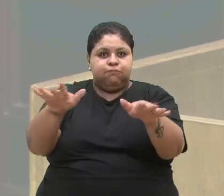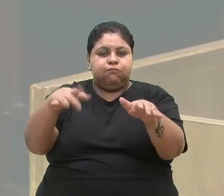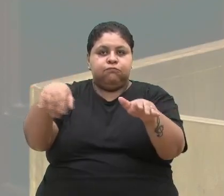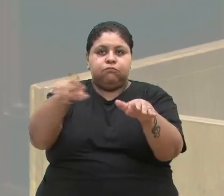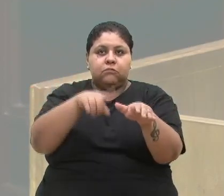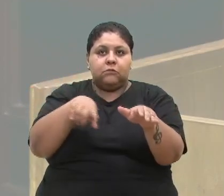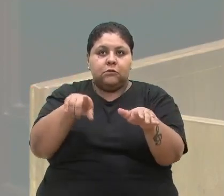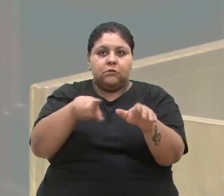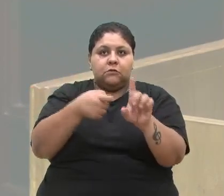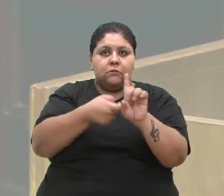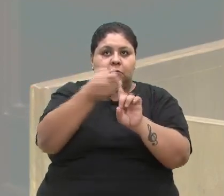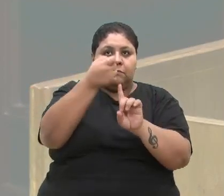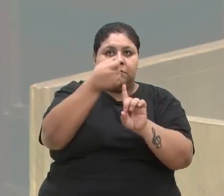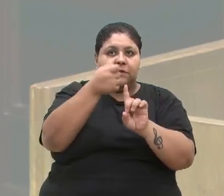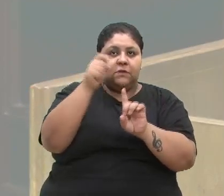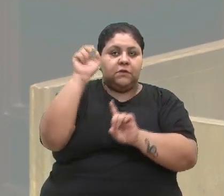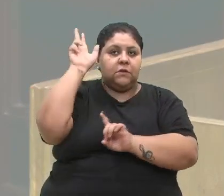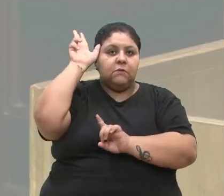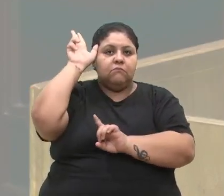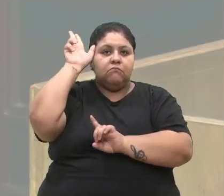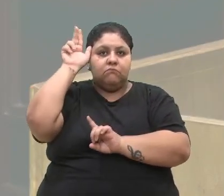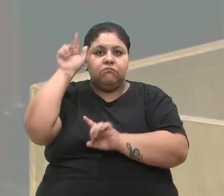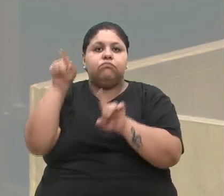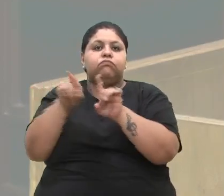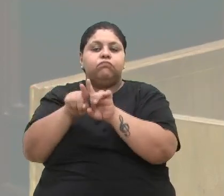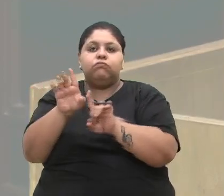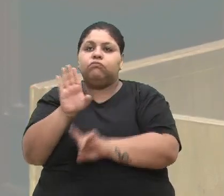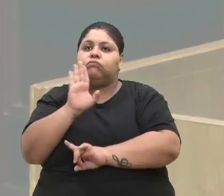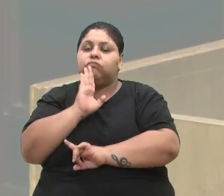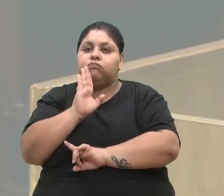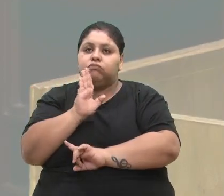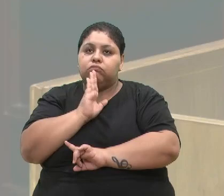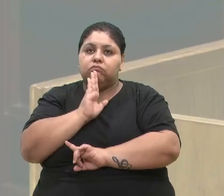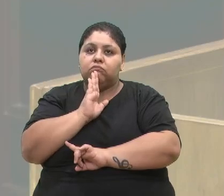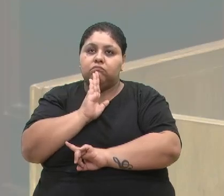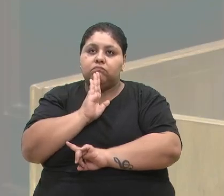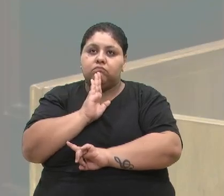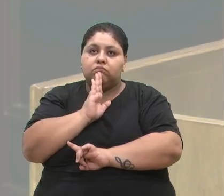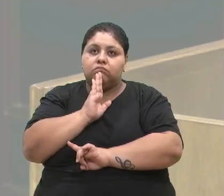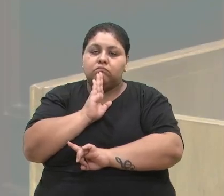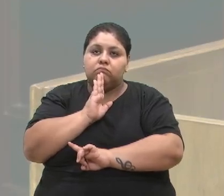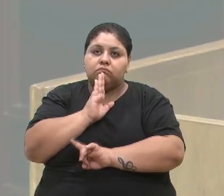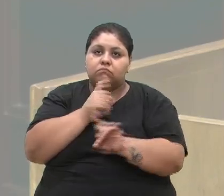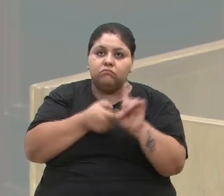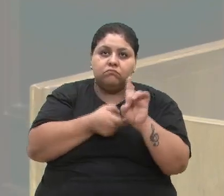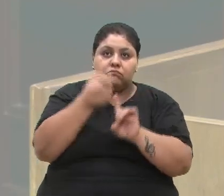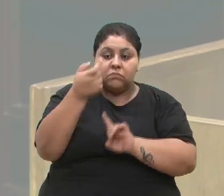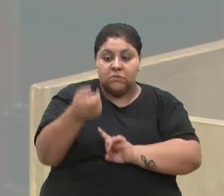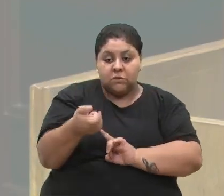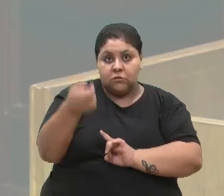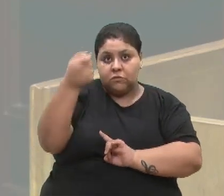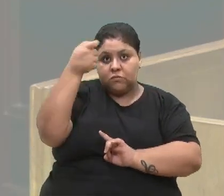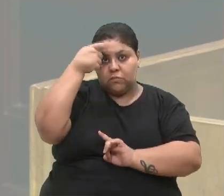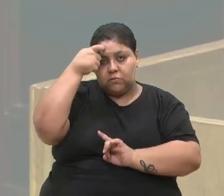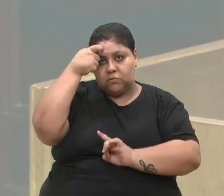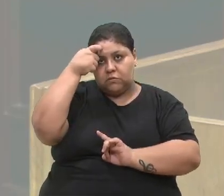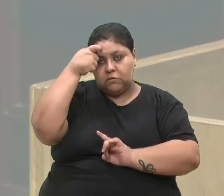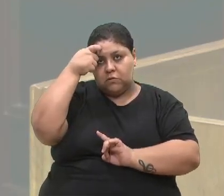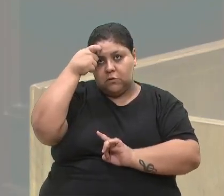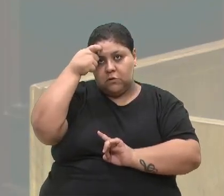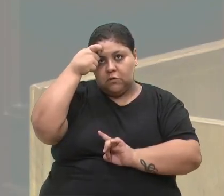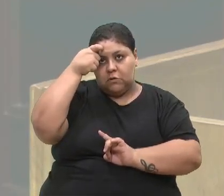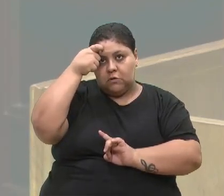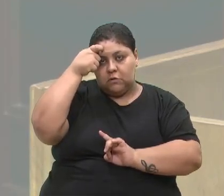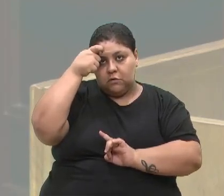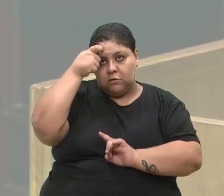no mês de abril, que também é conhecido, né, como o mês de conscientização